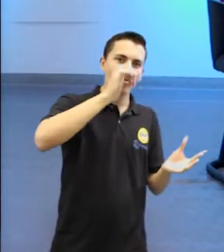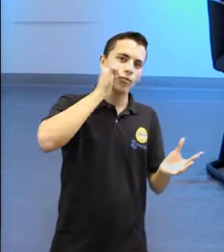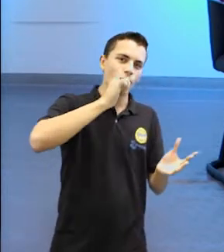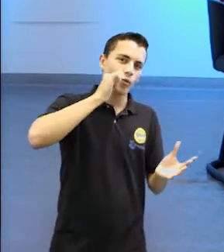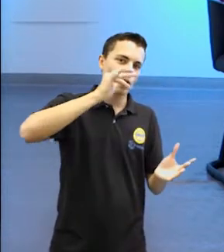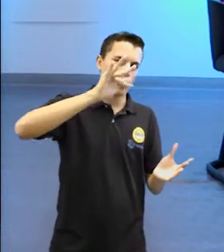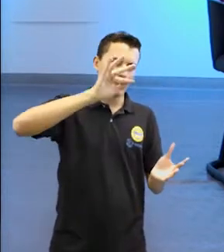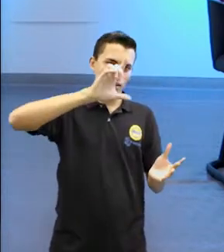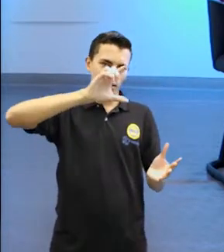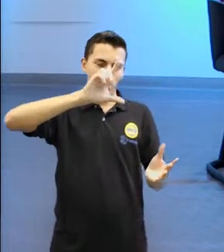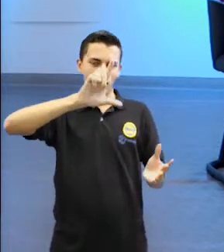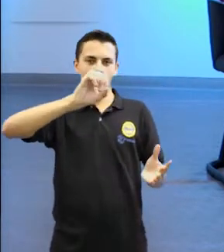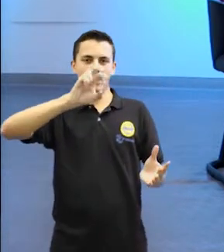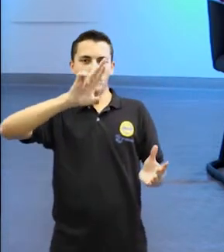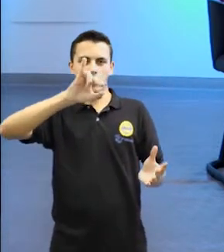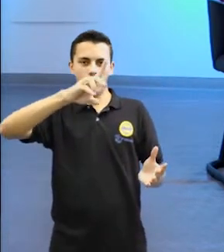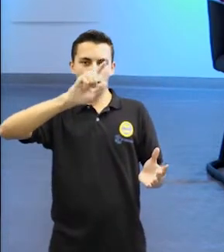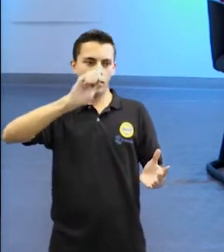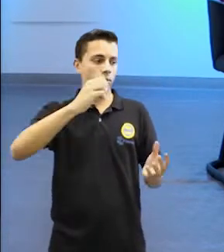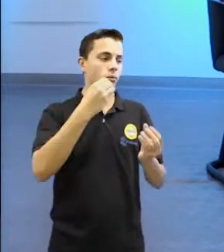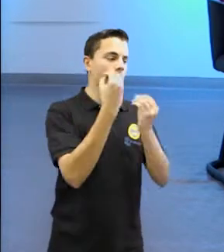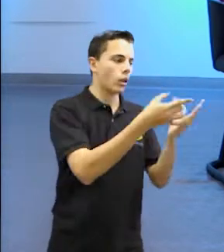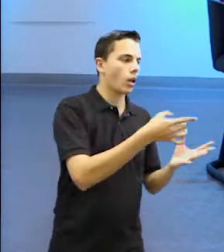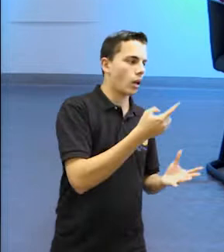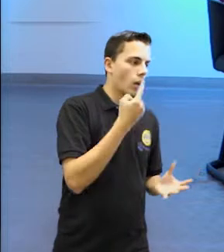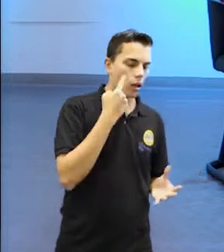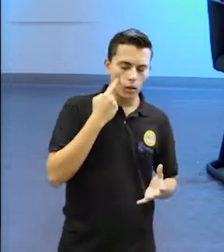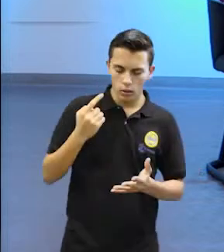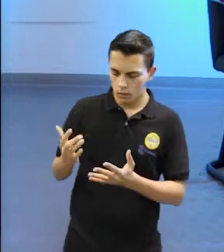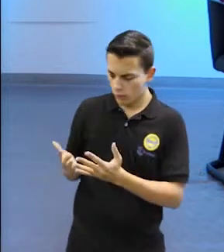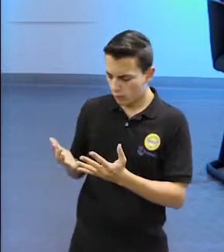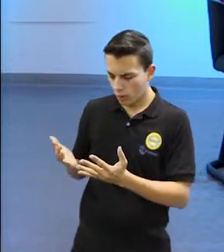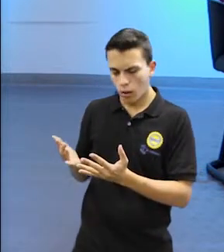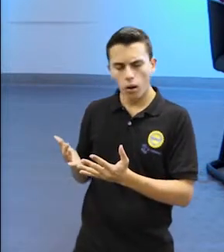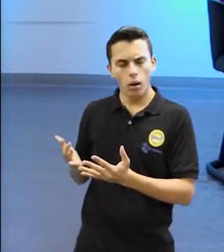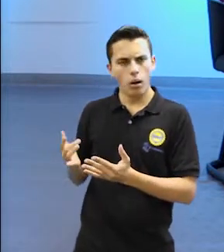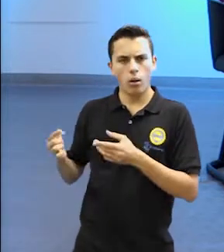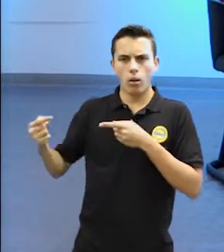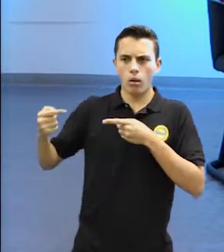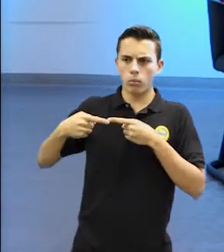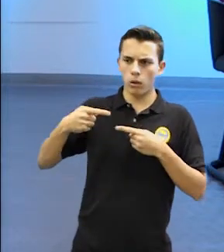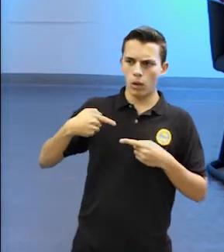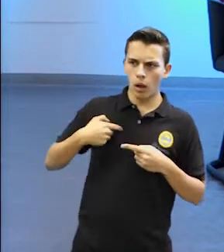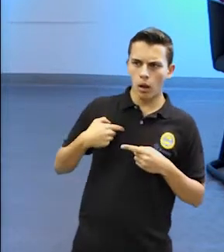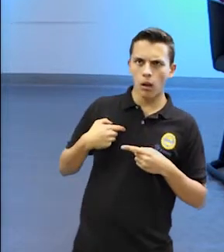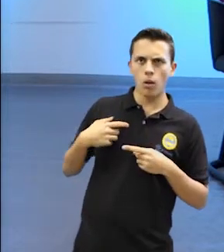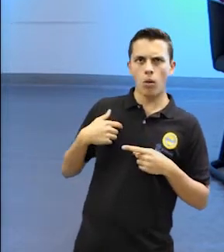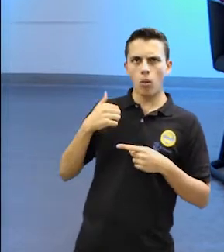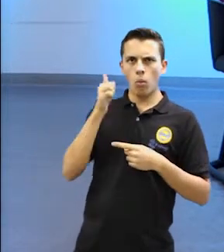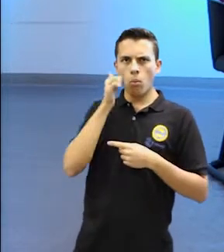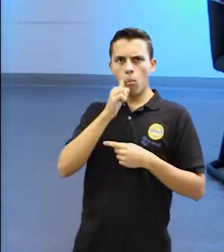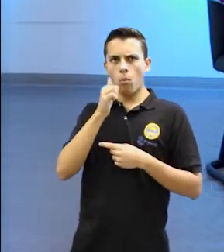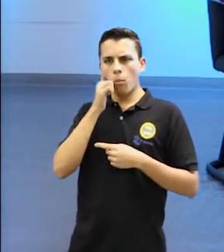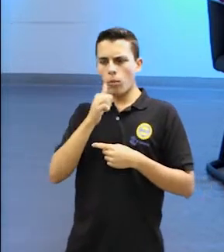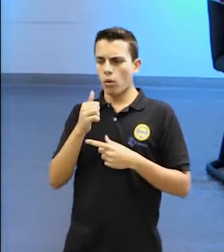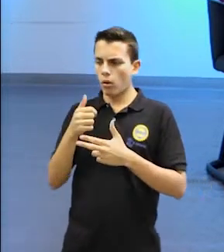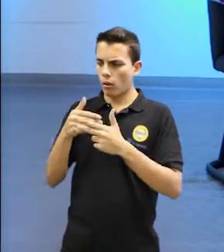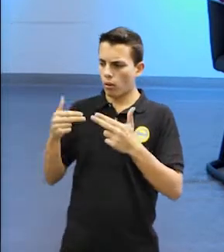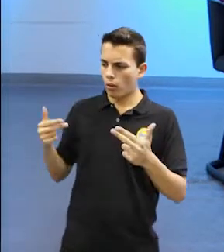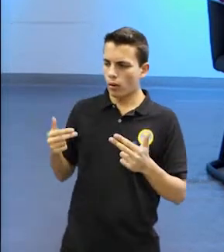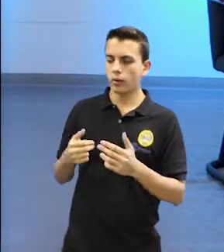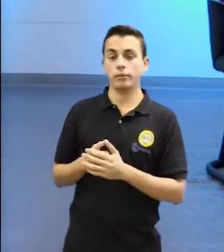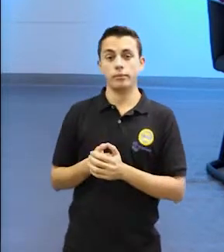perceber que aquilo tinha, estava se referindo a ela, por ser mulher, e é o grupo maior, né, o índice